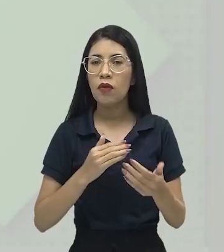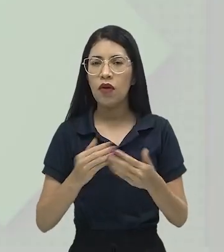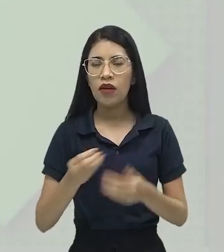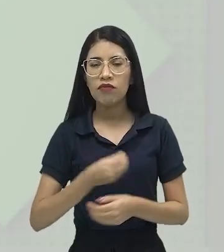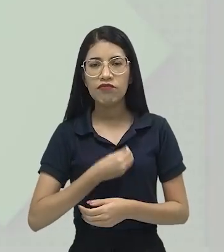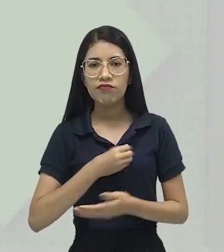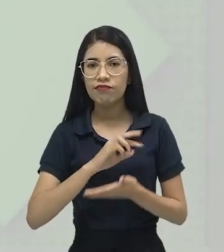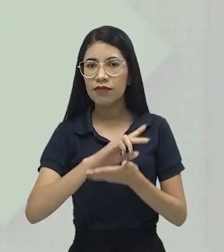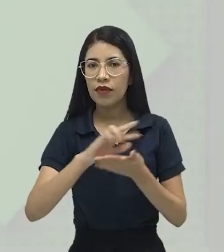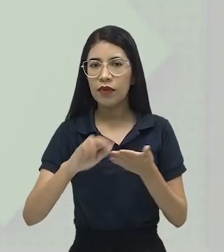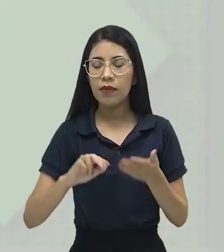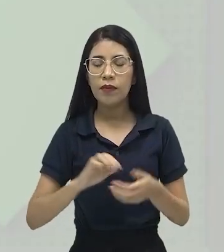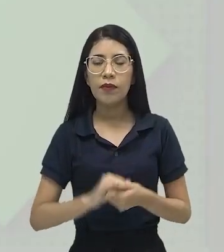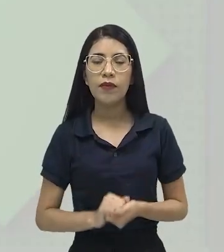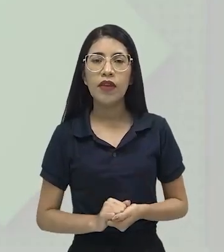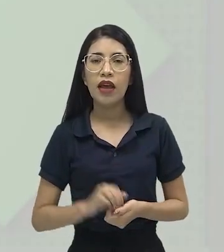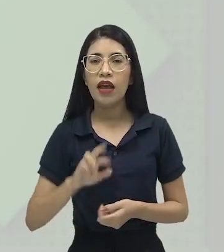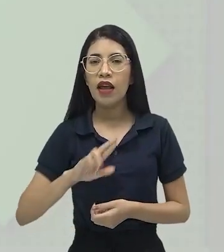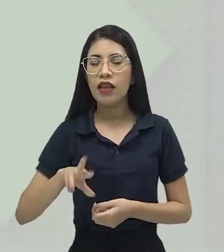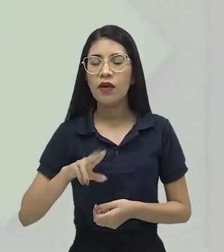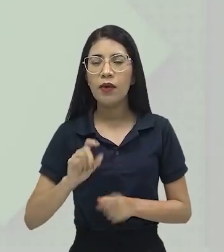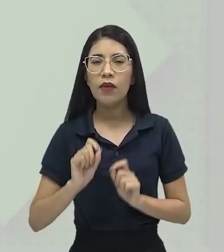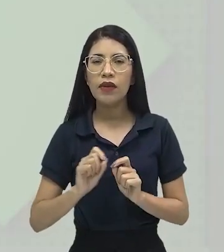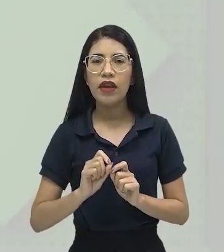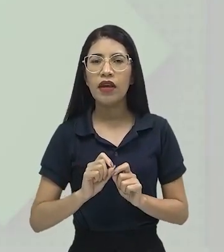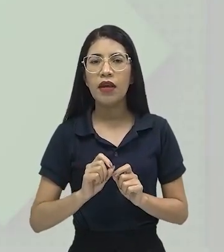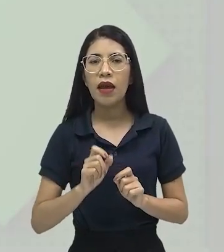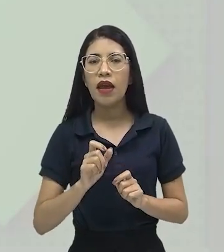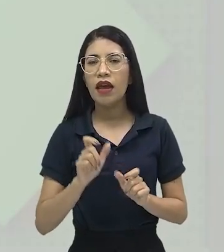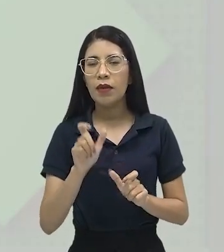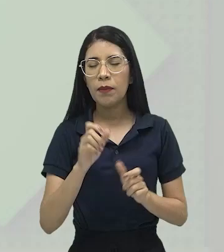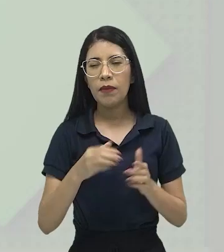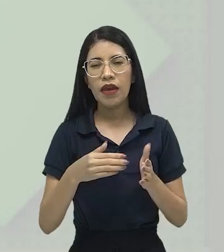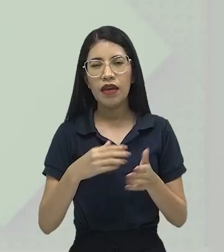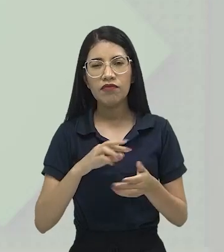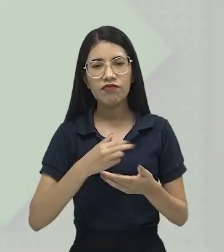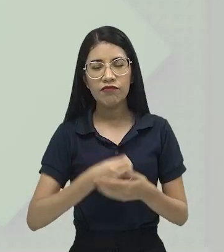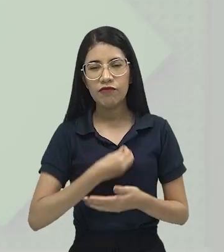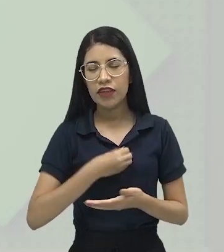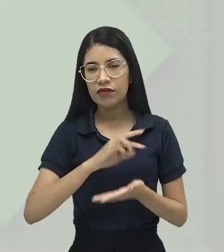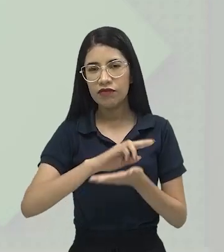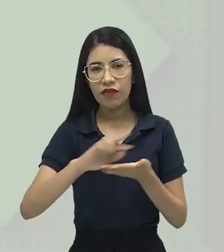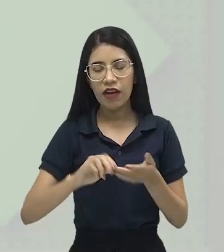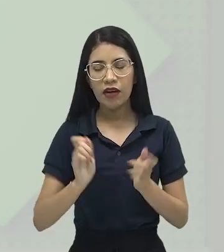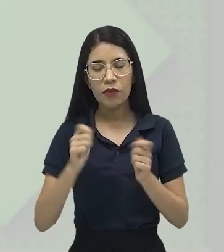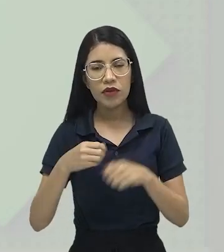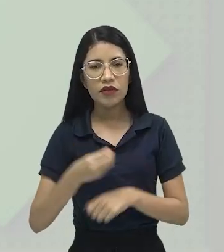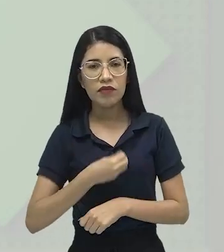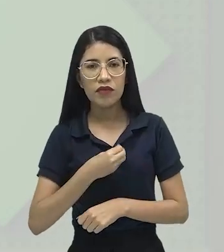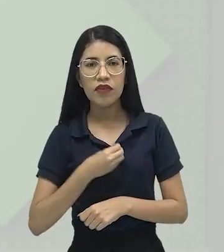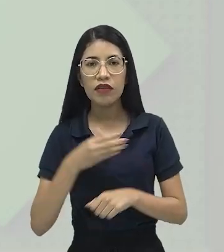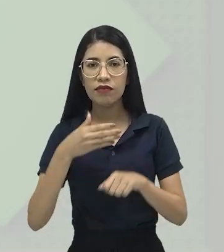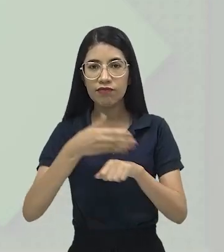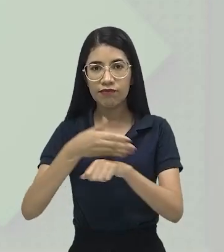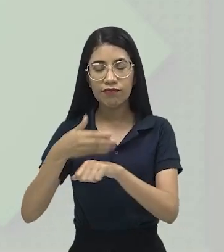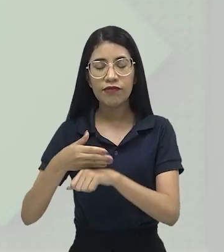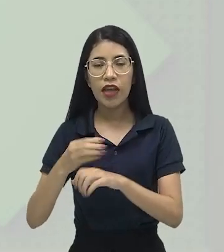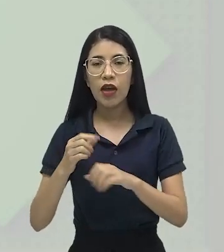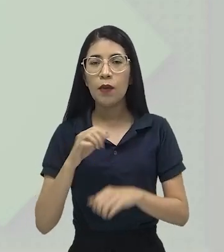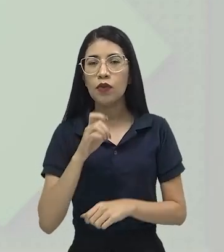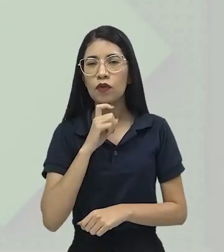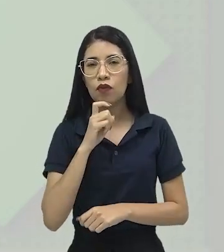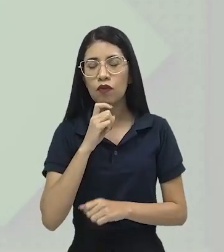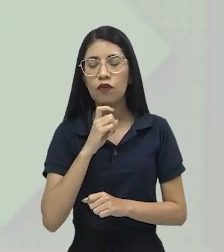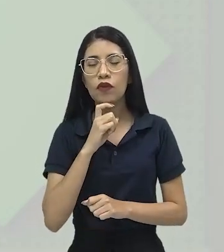são não é qualquer ser vivo que consegue viver nesses lugares tão frios,